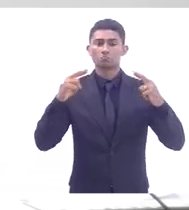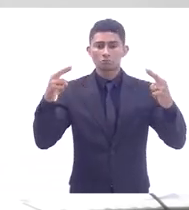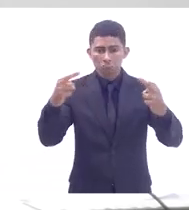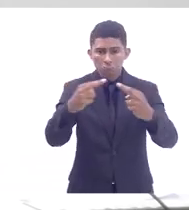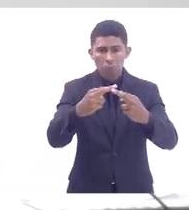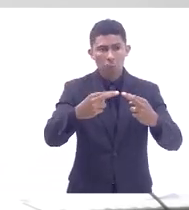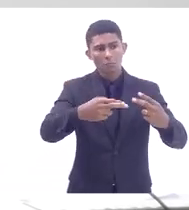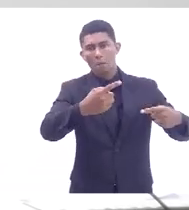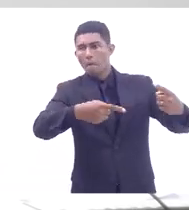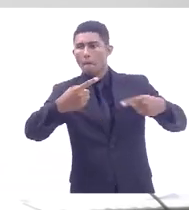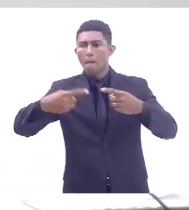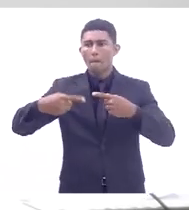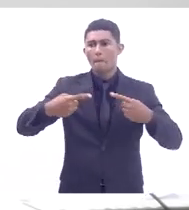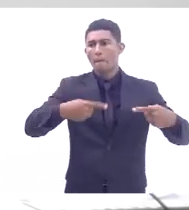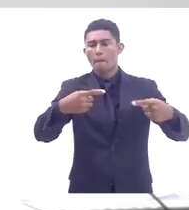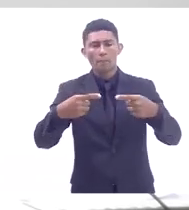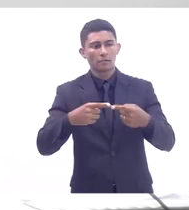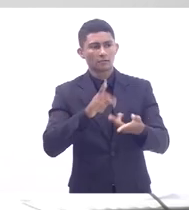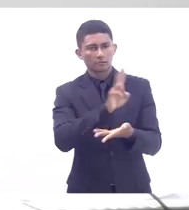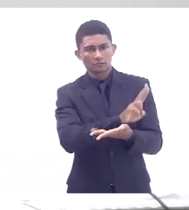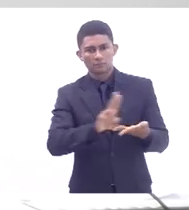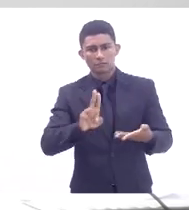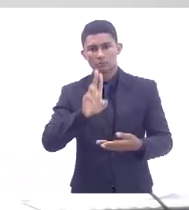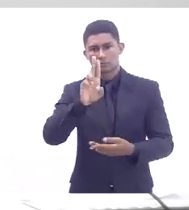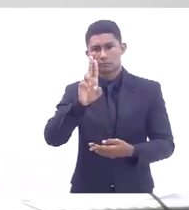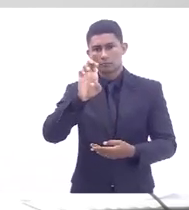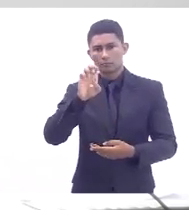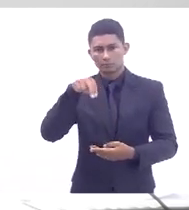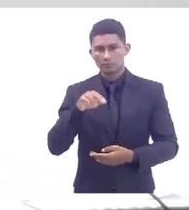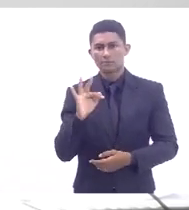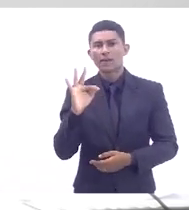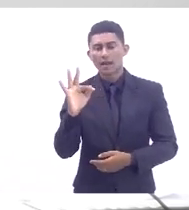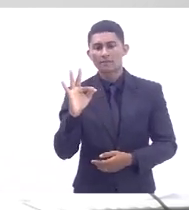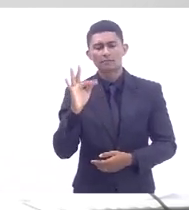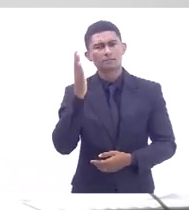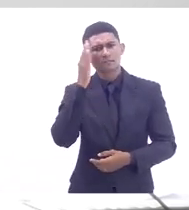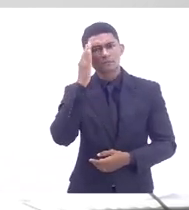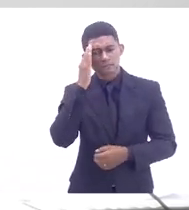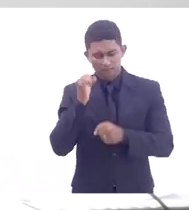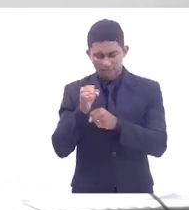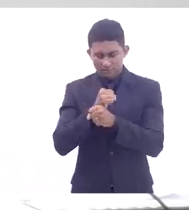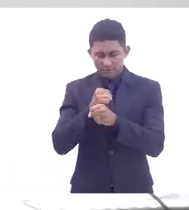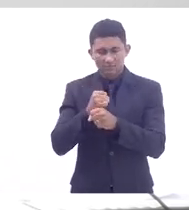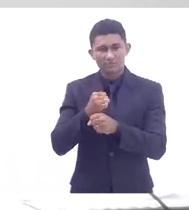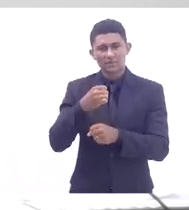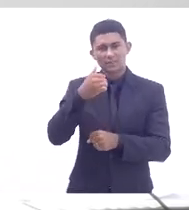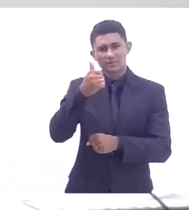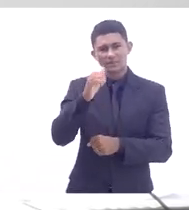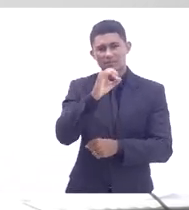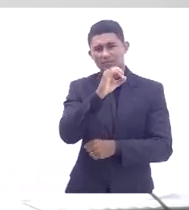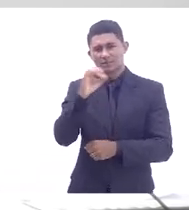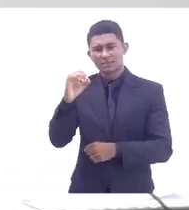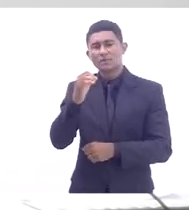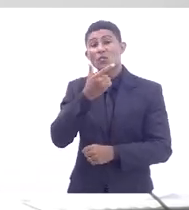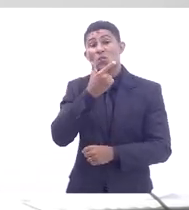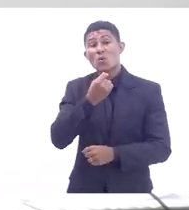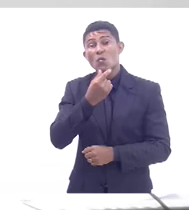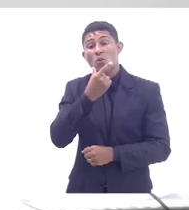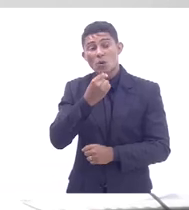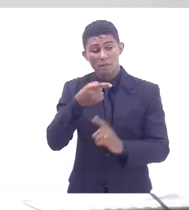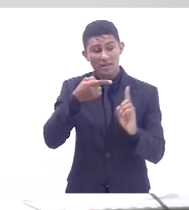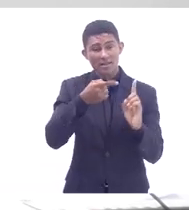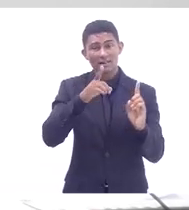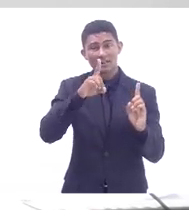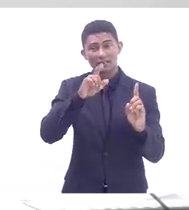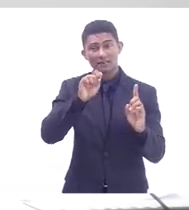debate sobre a wi-fi no ano do Centenário da se Ribeiro é seu fundador no